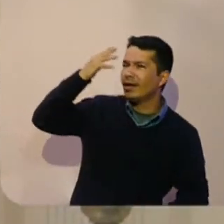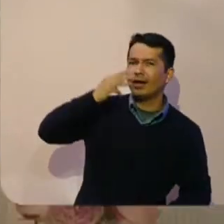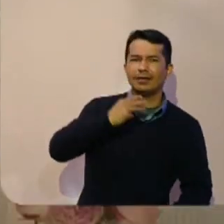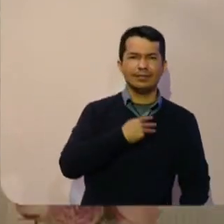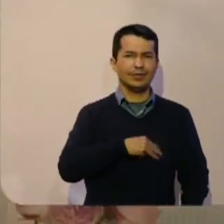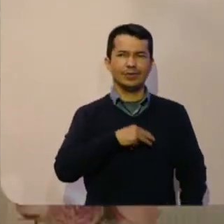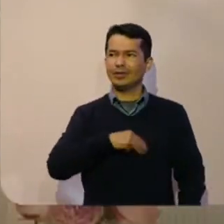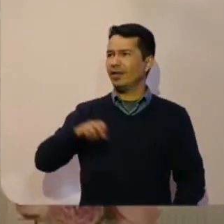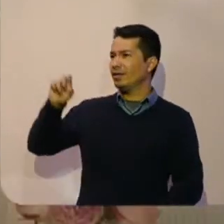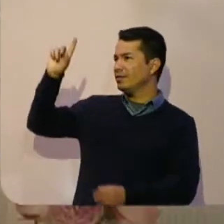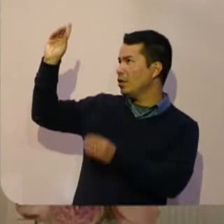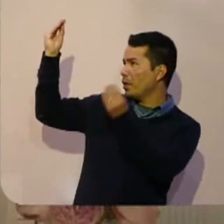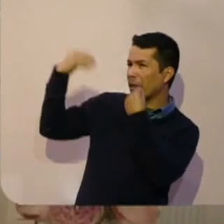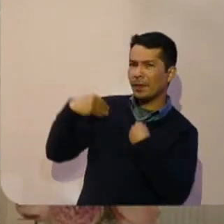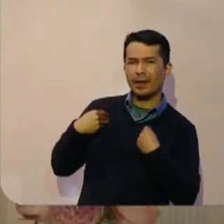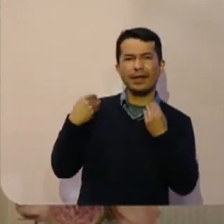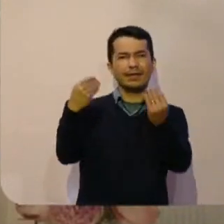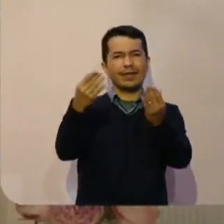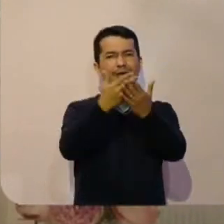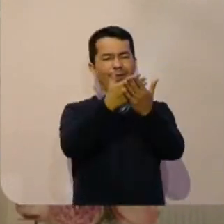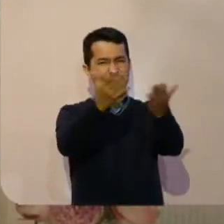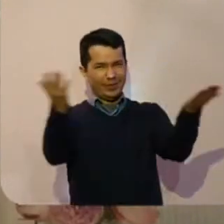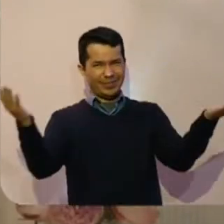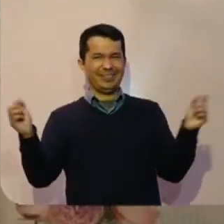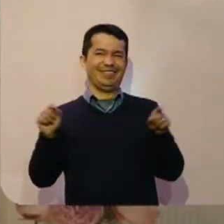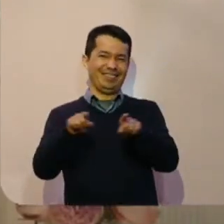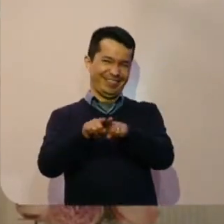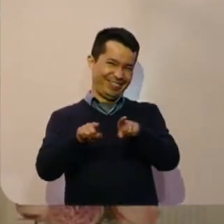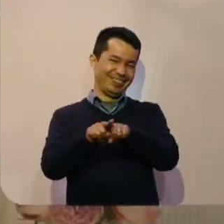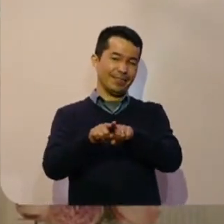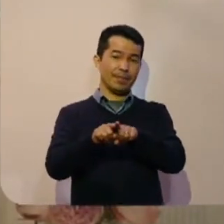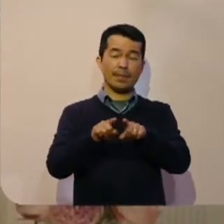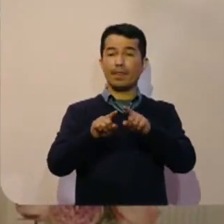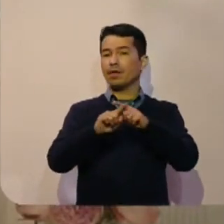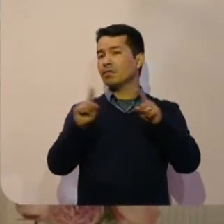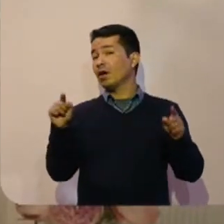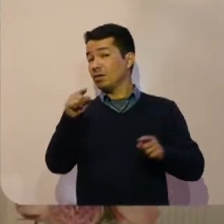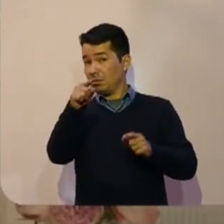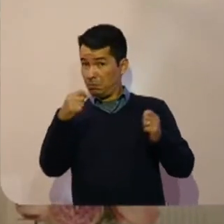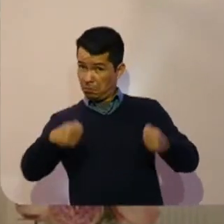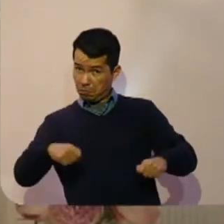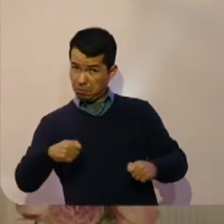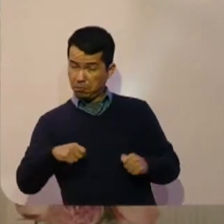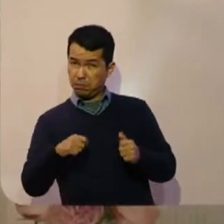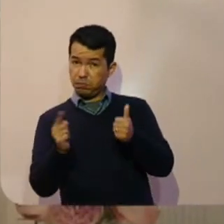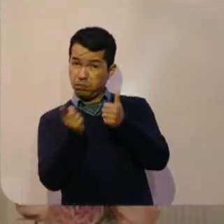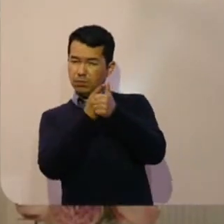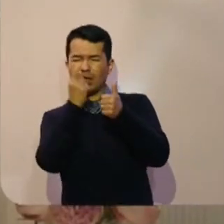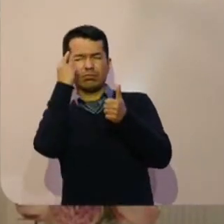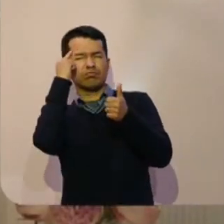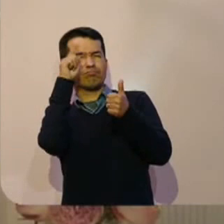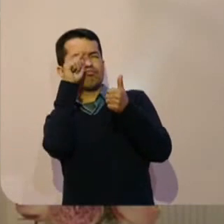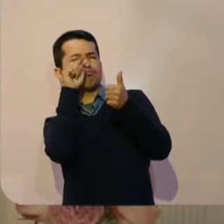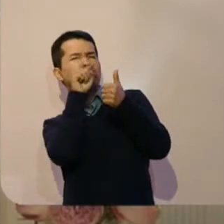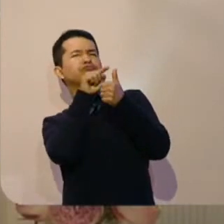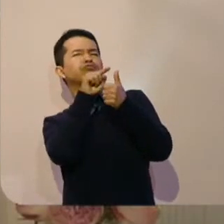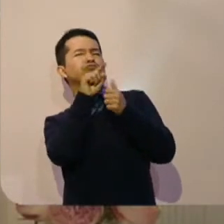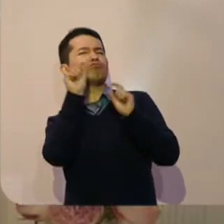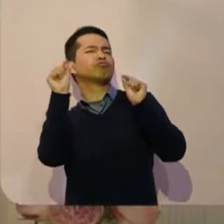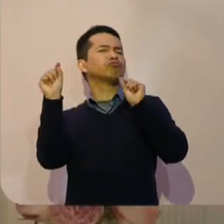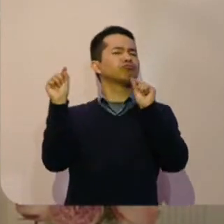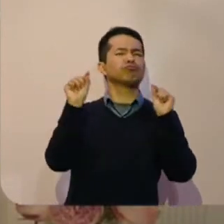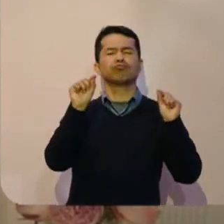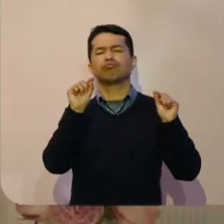vida. E o que ele está dizendo é, se você muda a sua prioridade, a tua angústia diminui, porque você